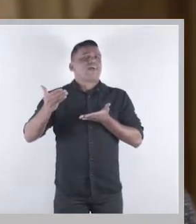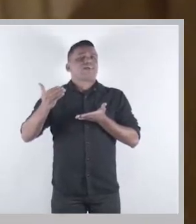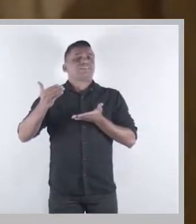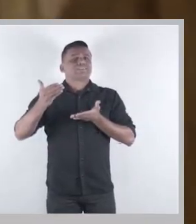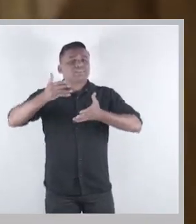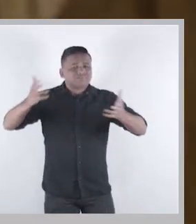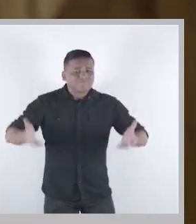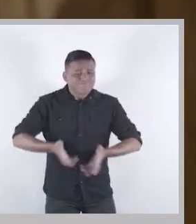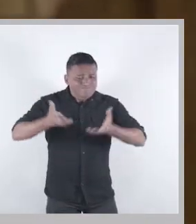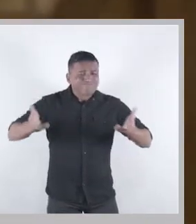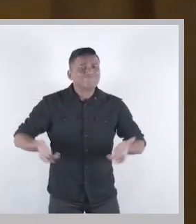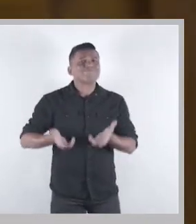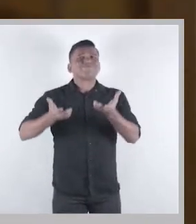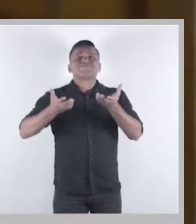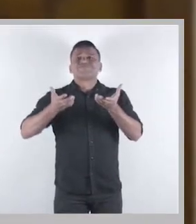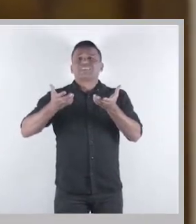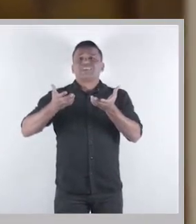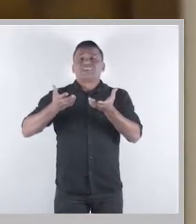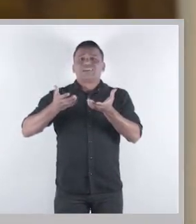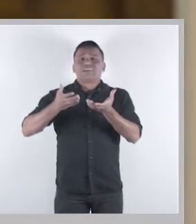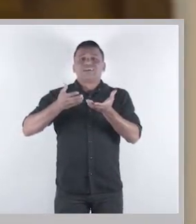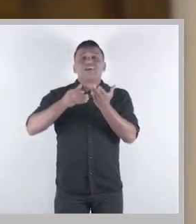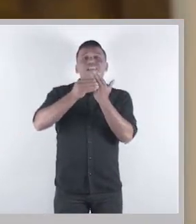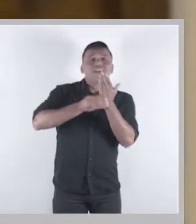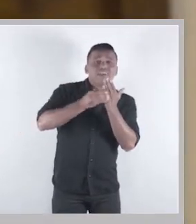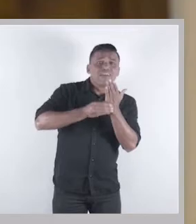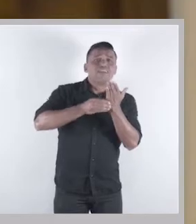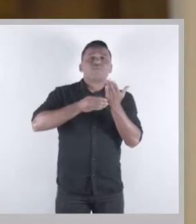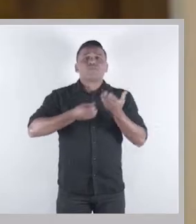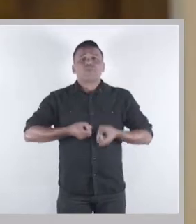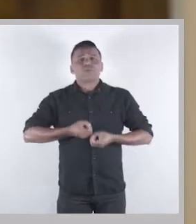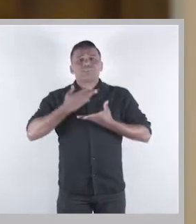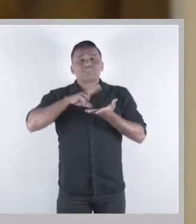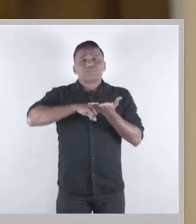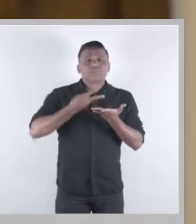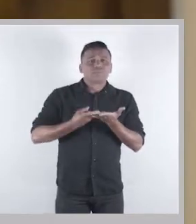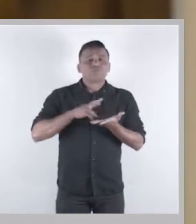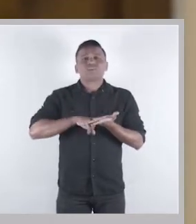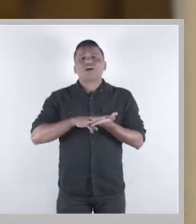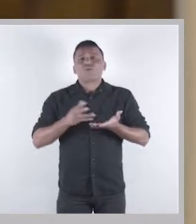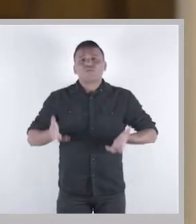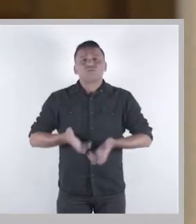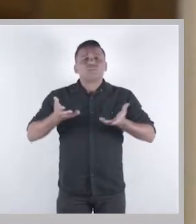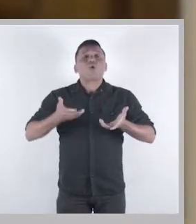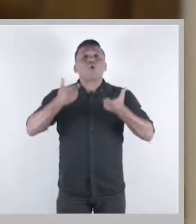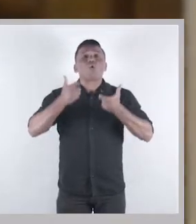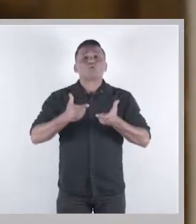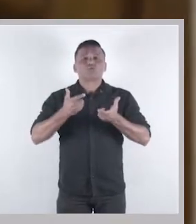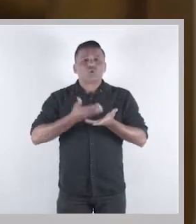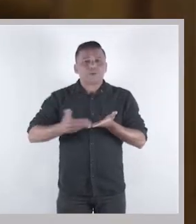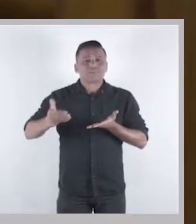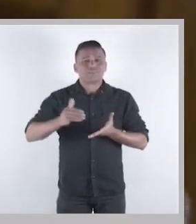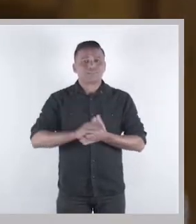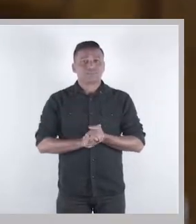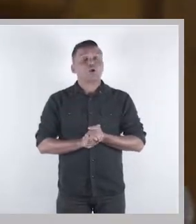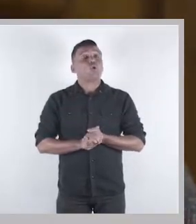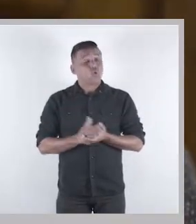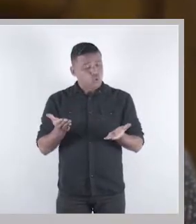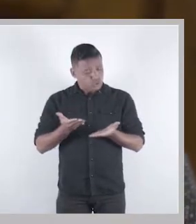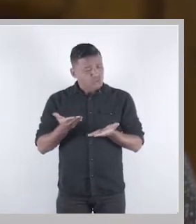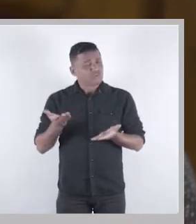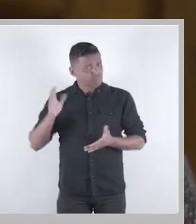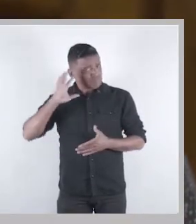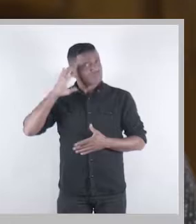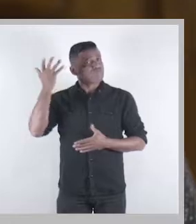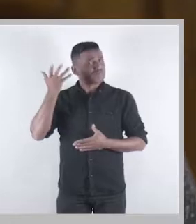poetas brasileiros hoje isso acontece de uma forma muito pontual e até de iniciativas particulares